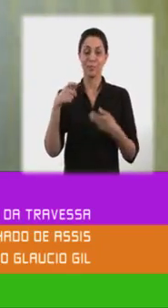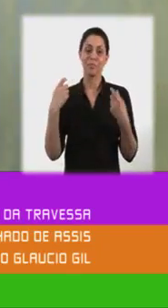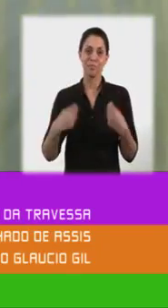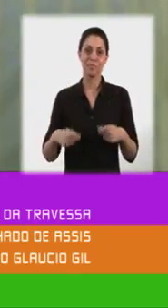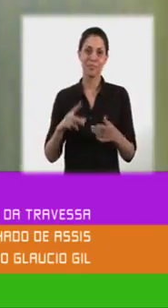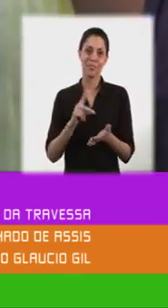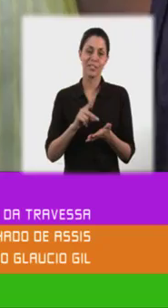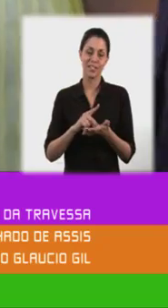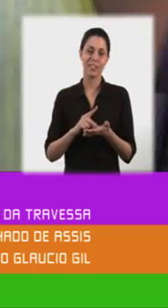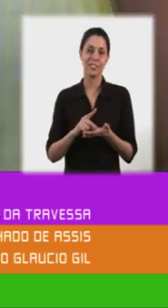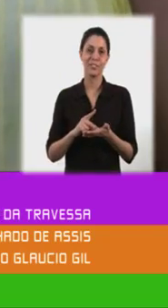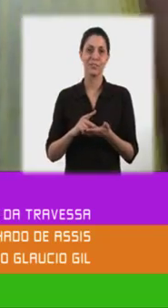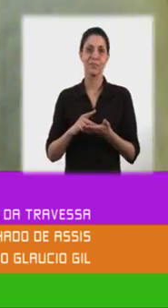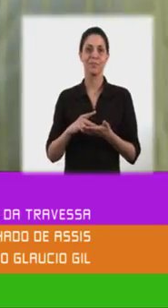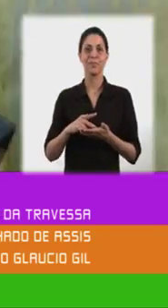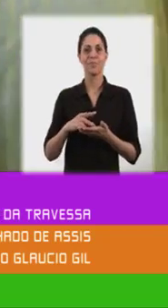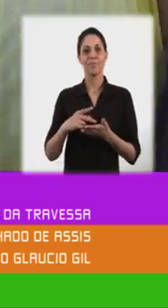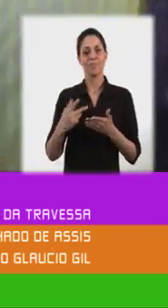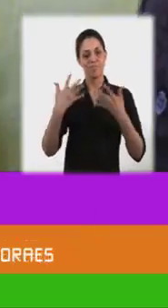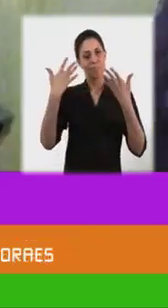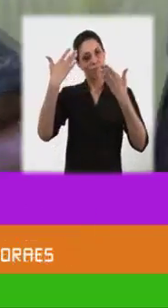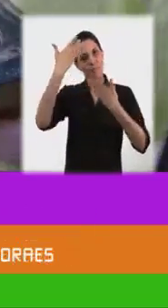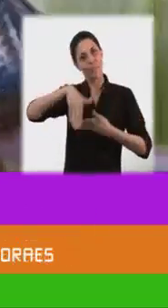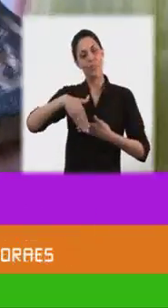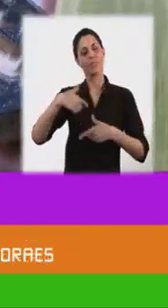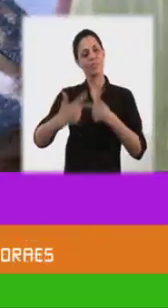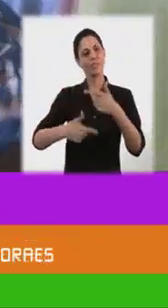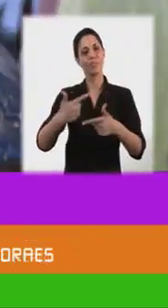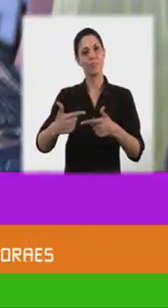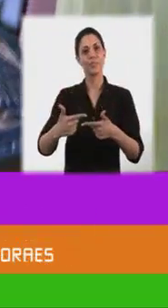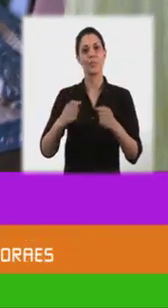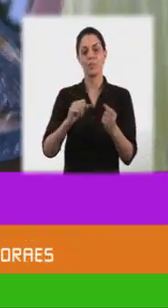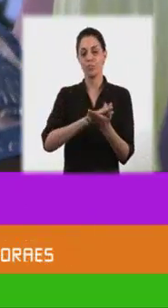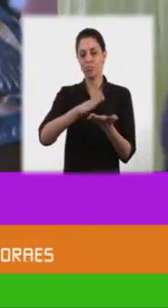seu... Tem aqui minha matriz. Sua própria matriz. Pra que bacana.